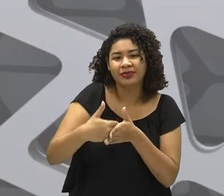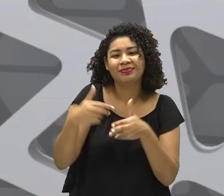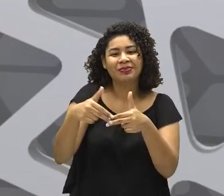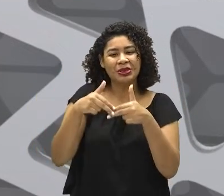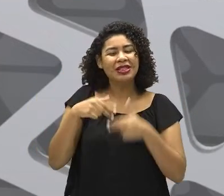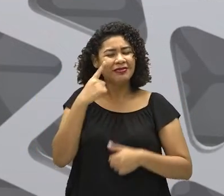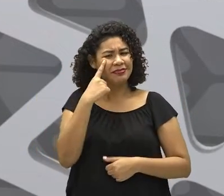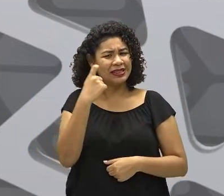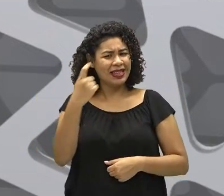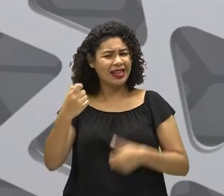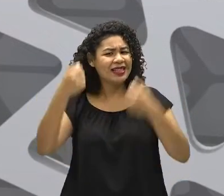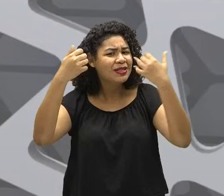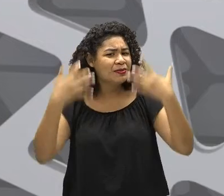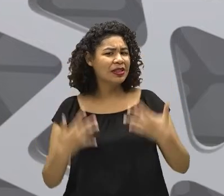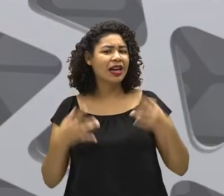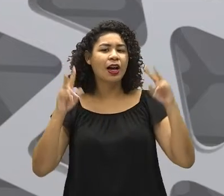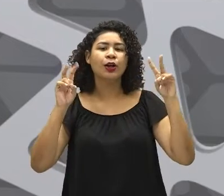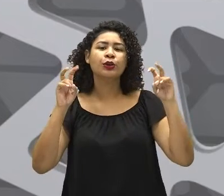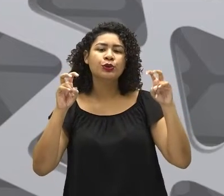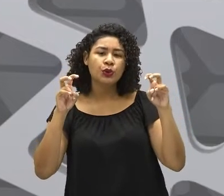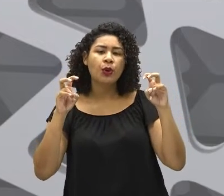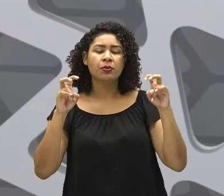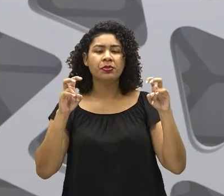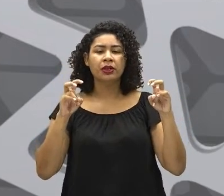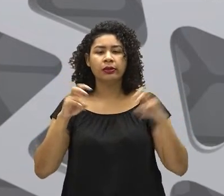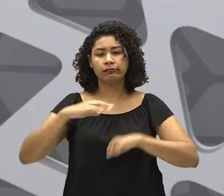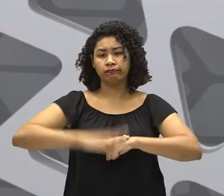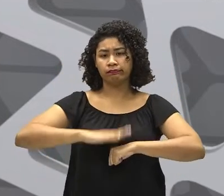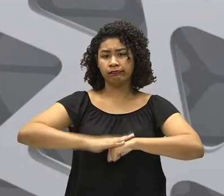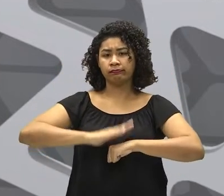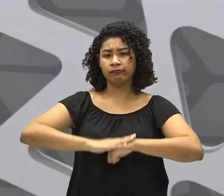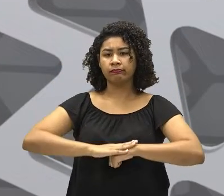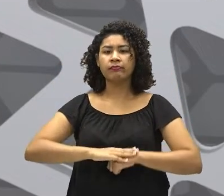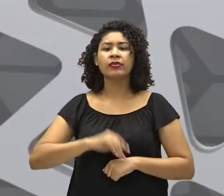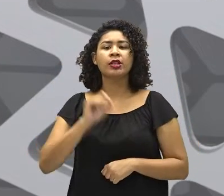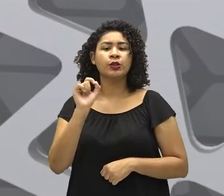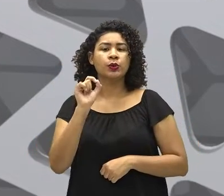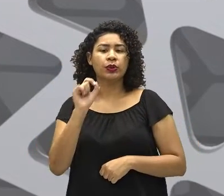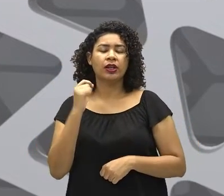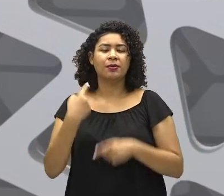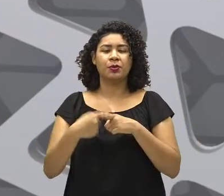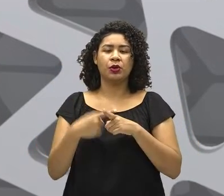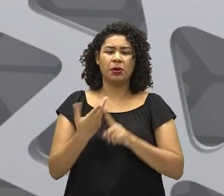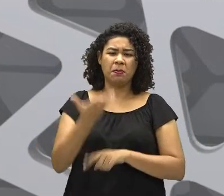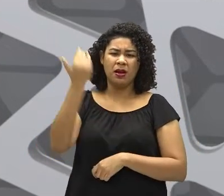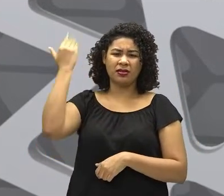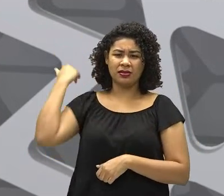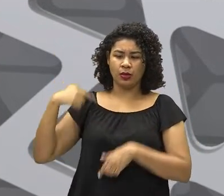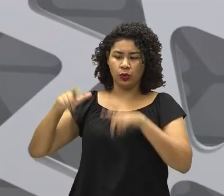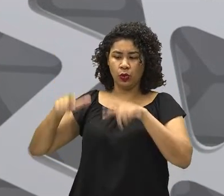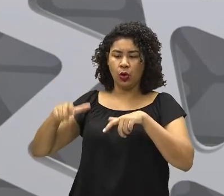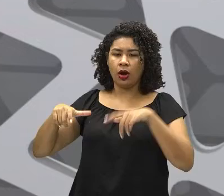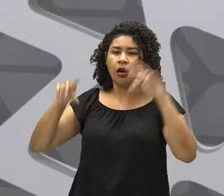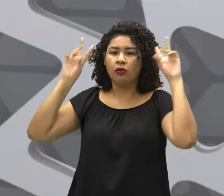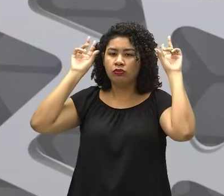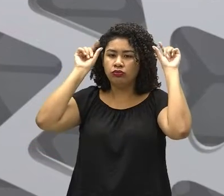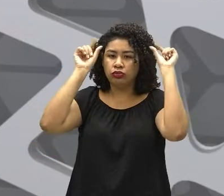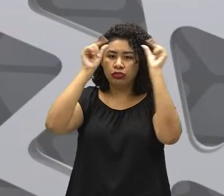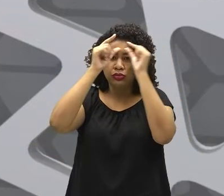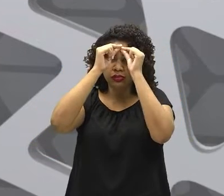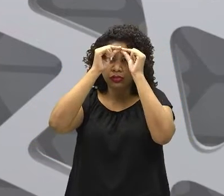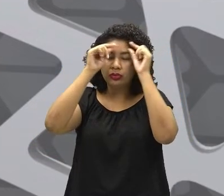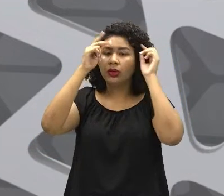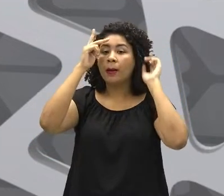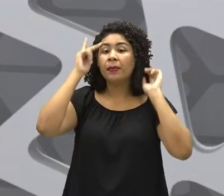questão do individualismo, porque, por exemplo, na Grécia Antiga, né, o fulano era identificado não